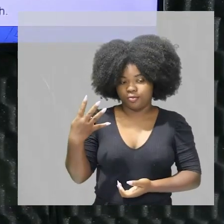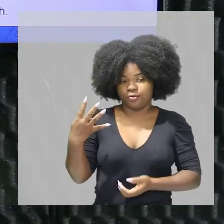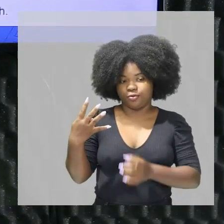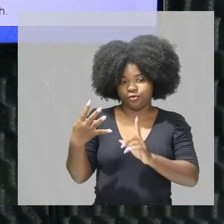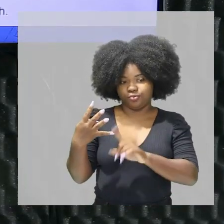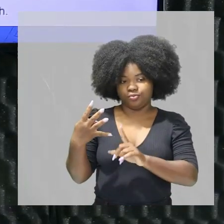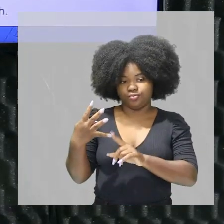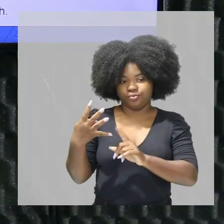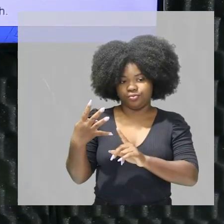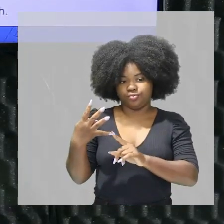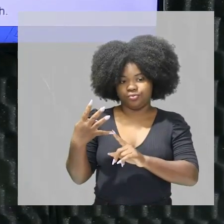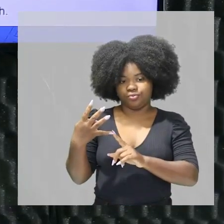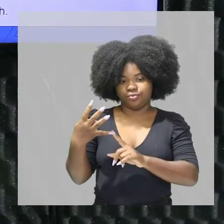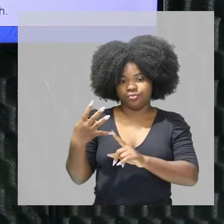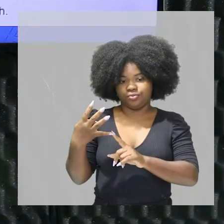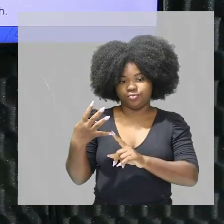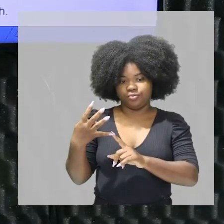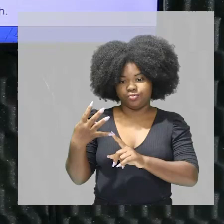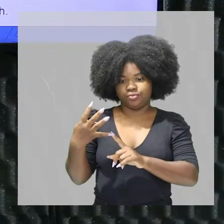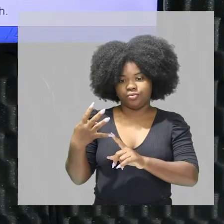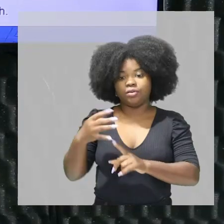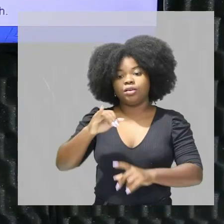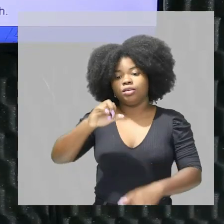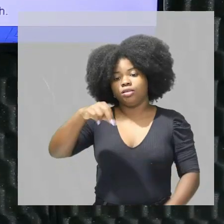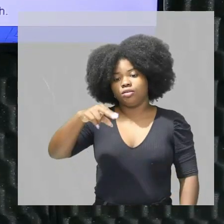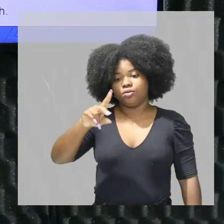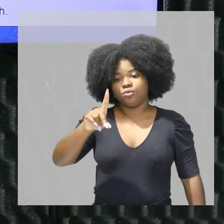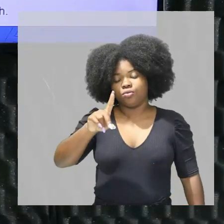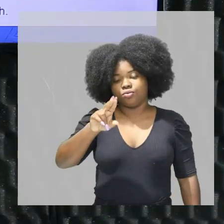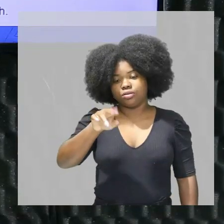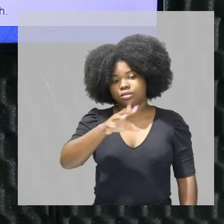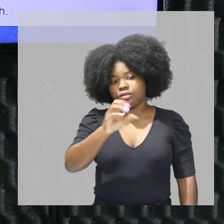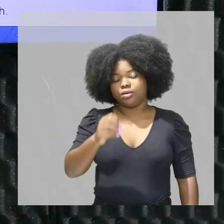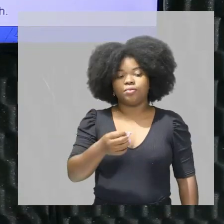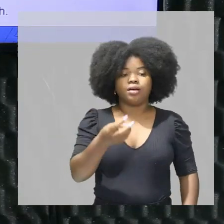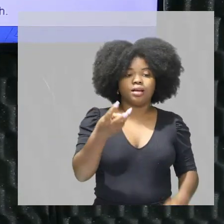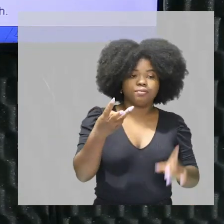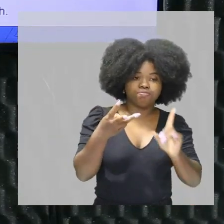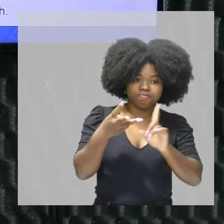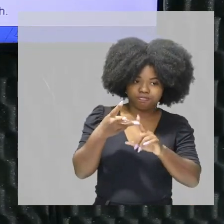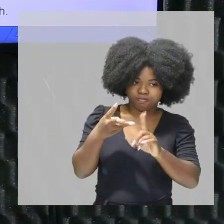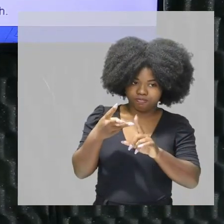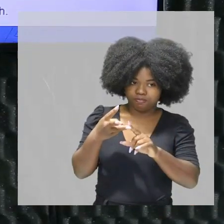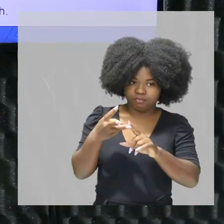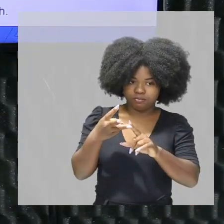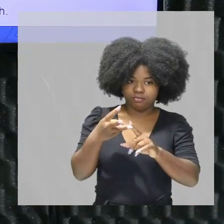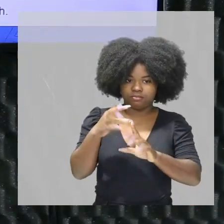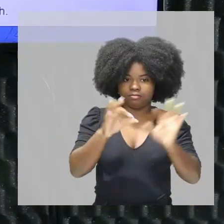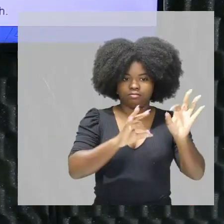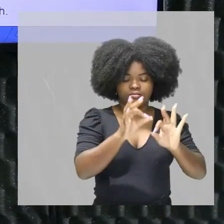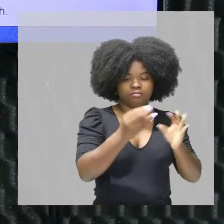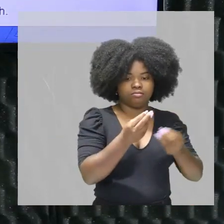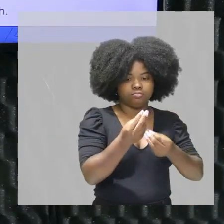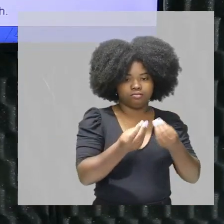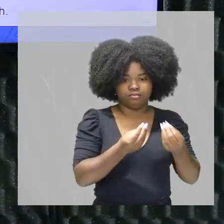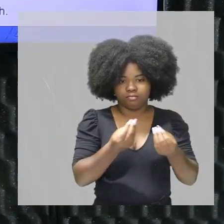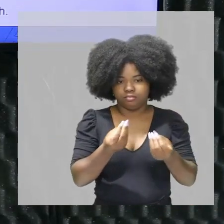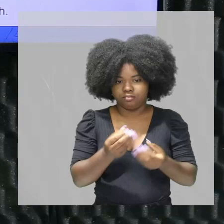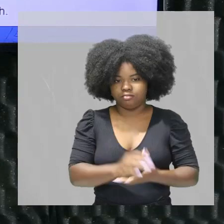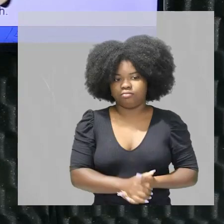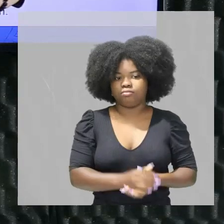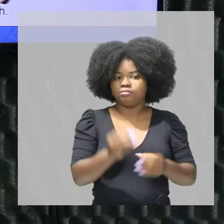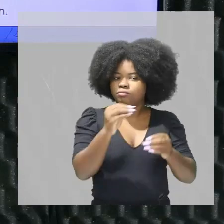ela claramente se dá como indução A3 ela se constrói Principalmente